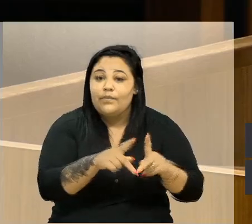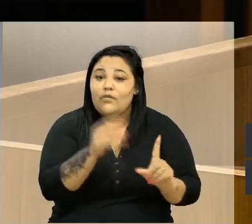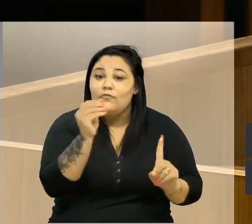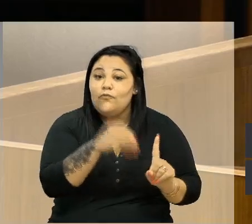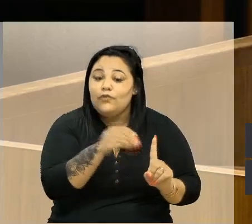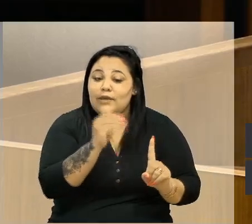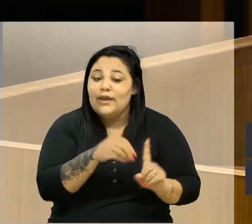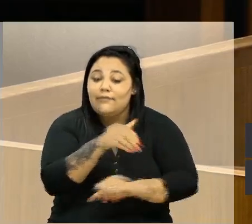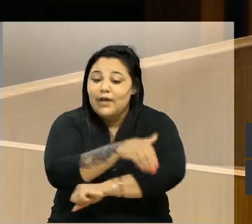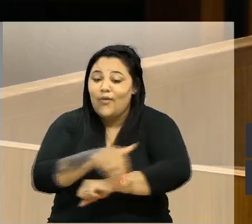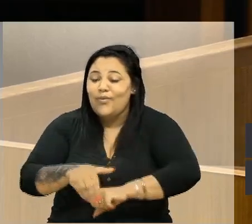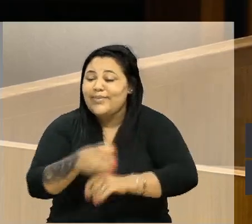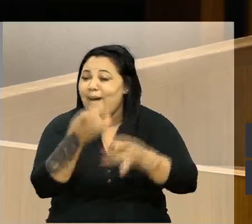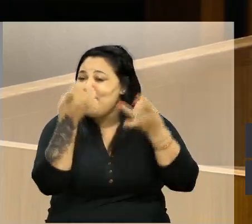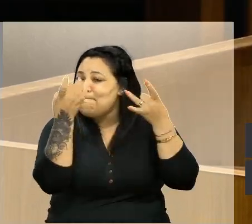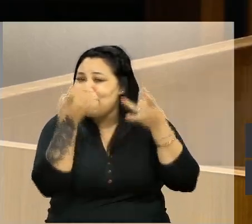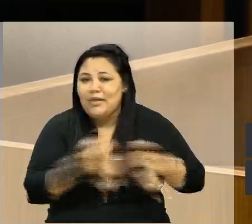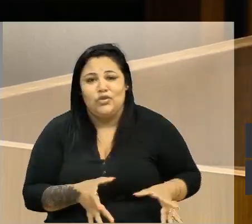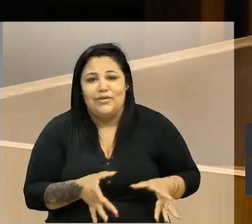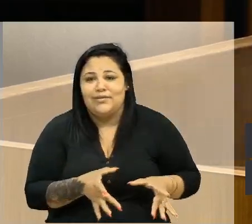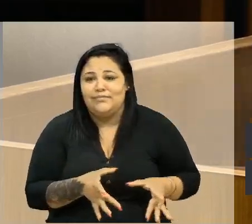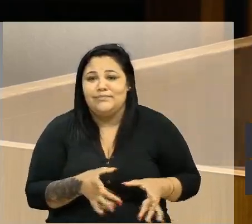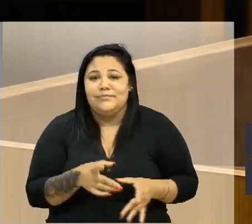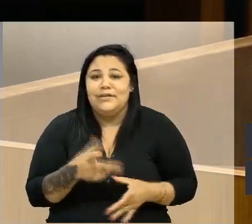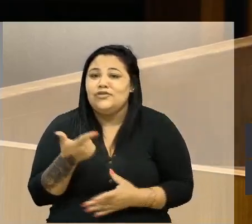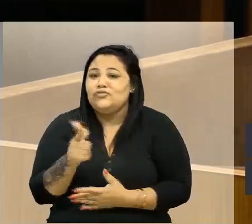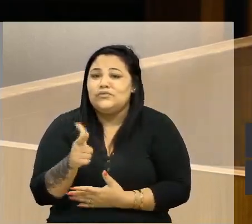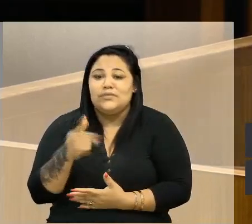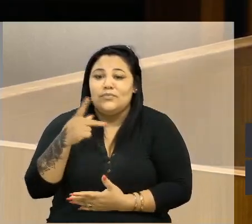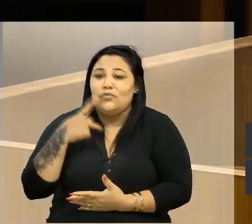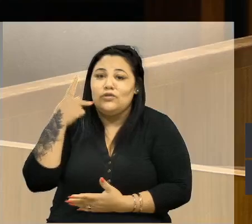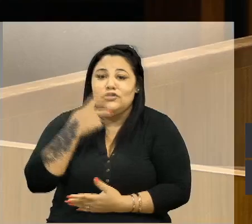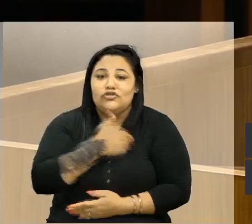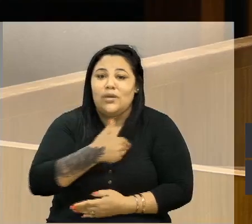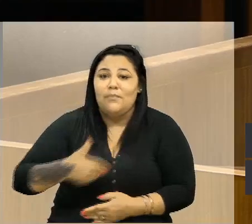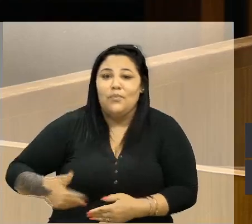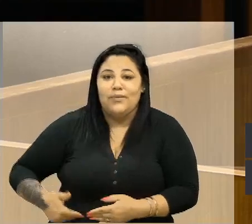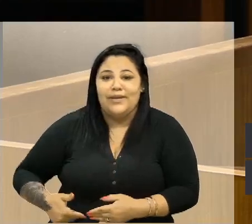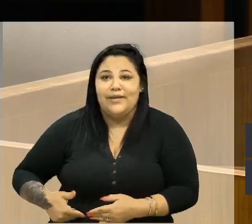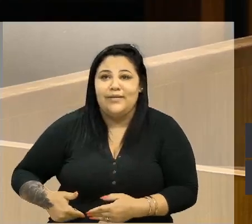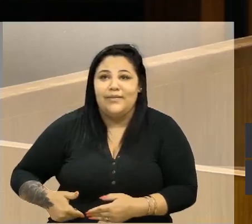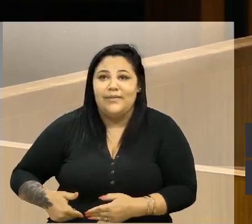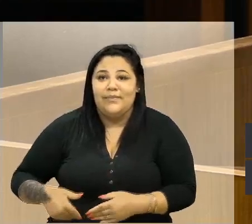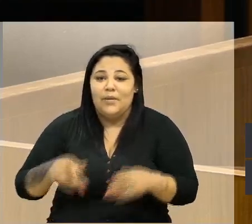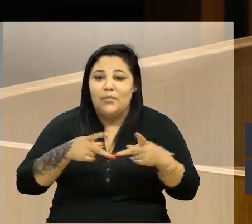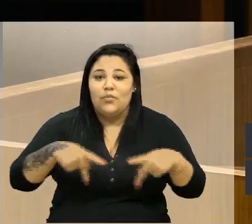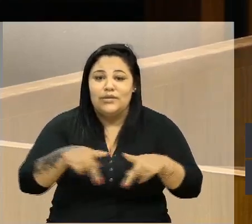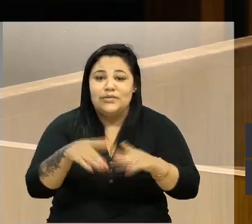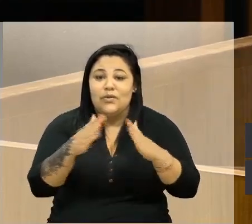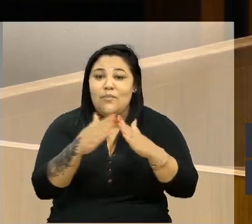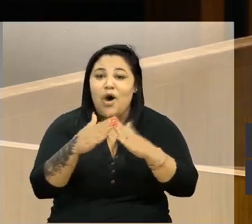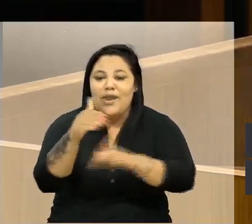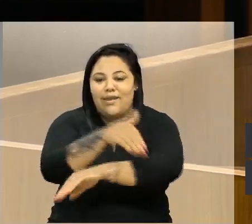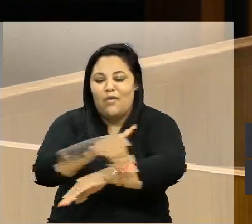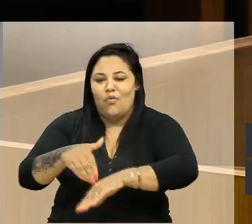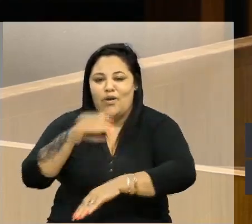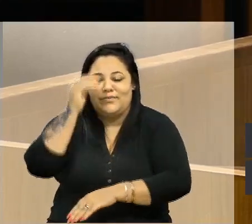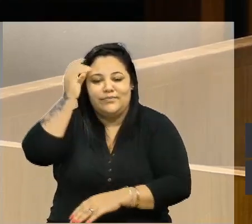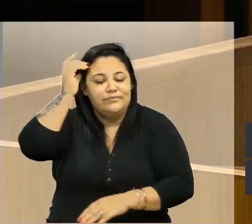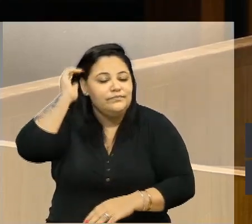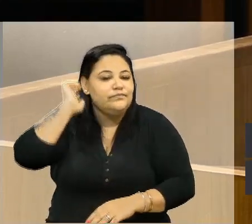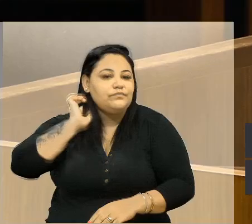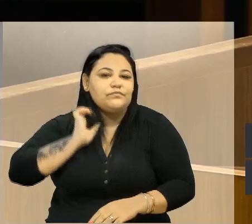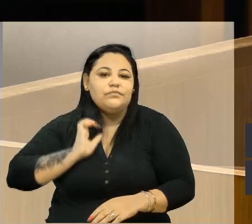está abandonada. Nós não temos políticas públicas para a população em situação de rua. nós